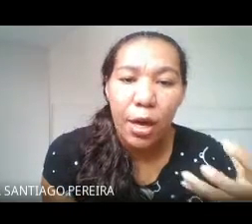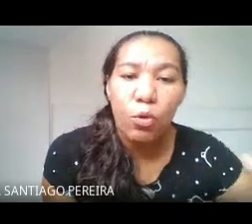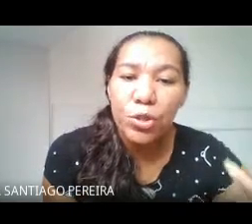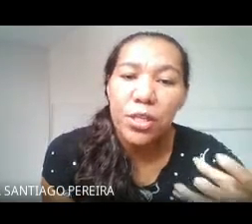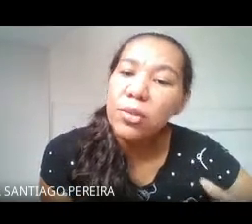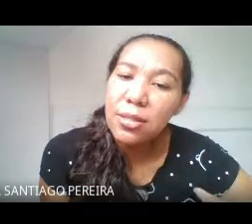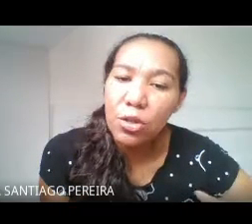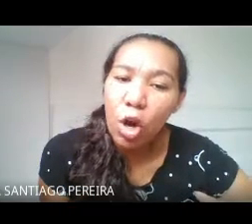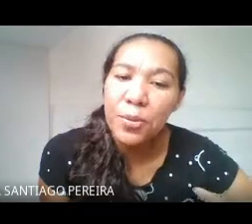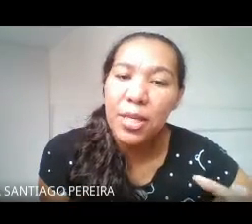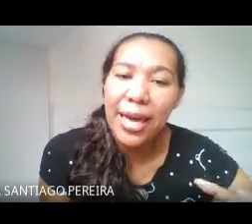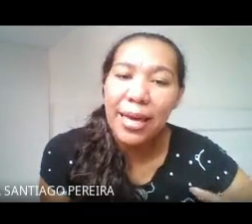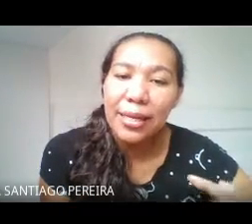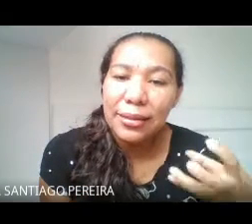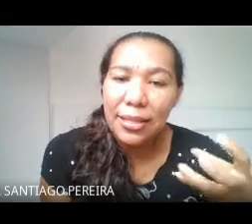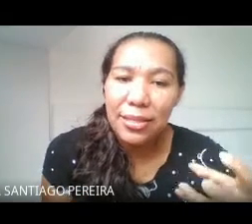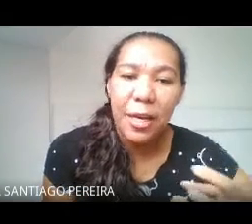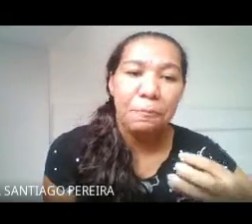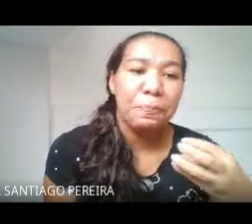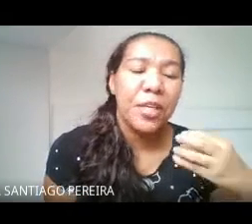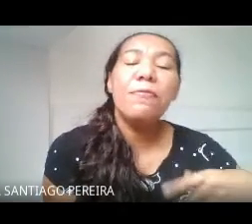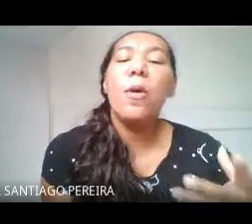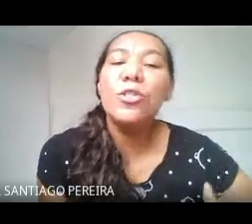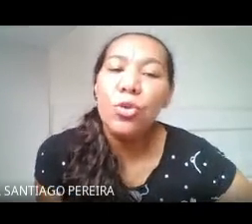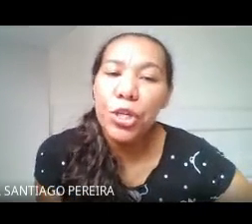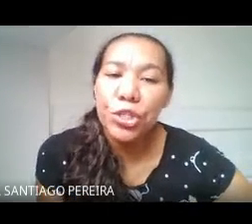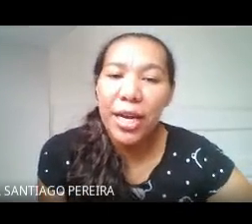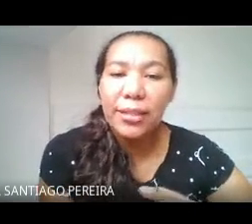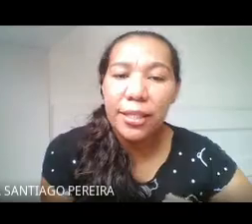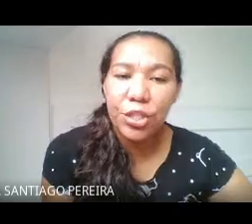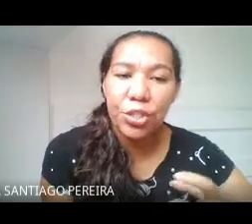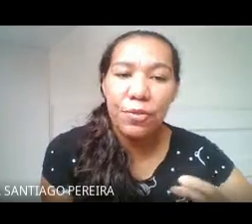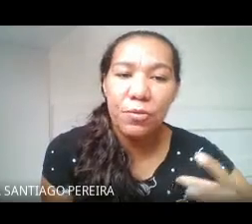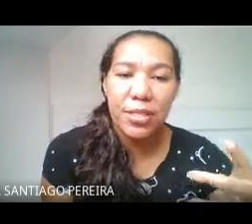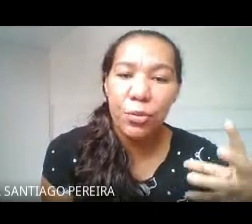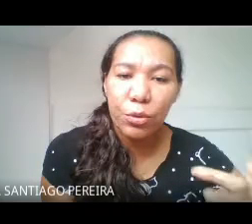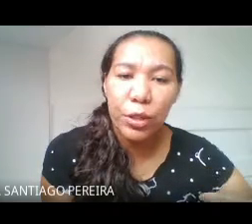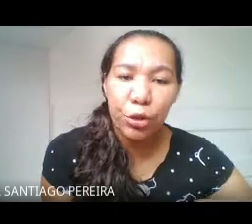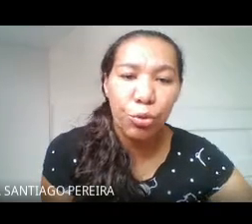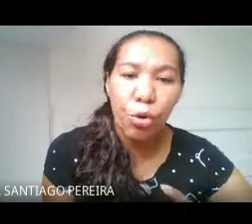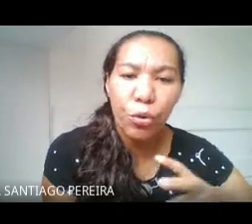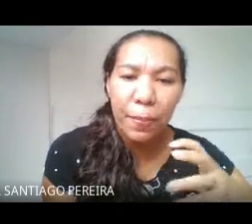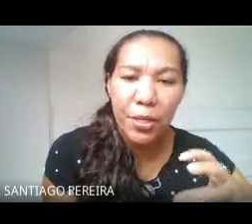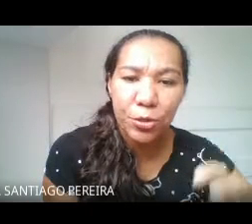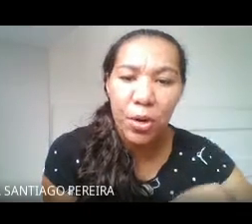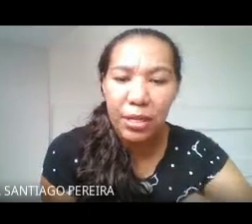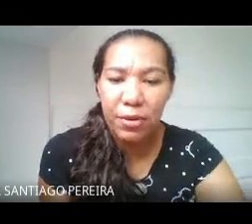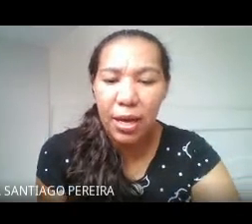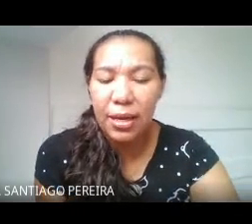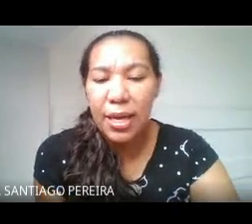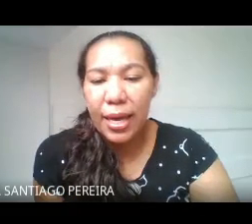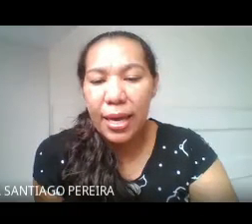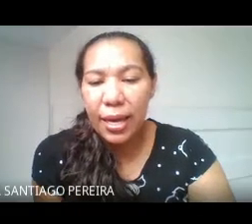justamente o objetivo da sinopse é trazer informações, características que vão fazer com que o leitor, com que a pessoa